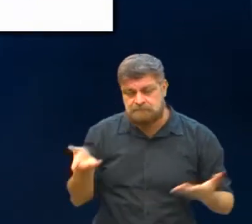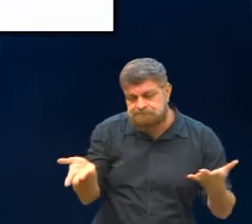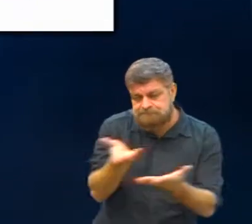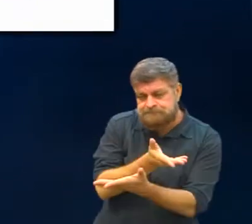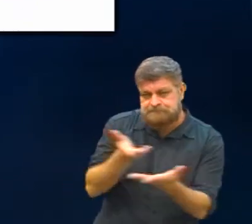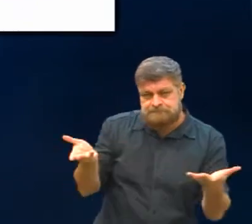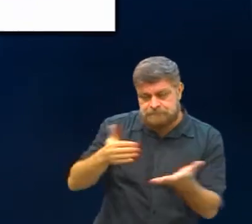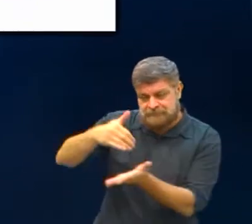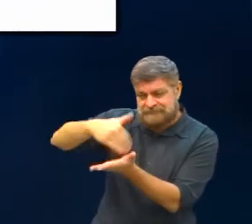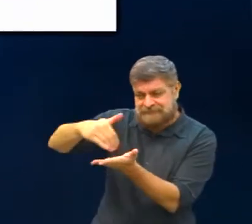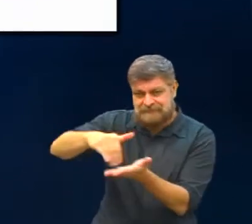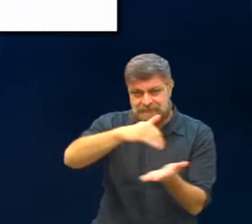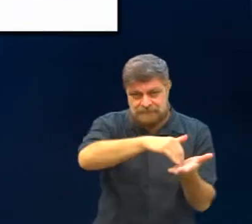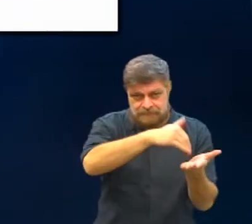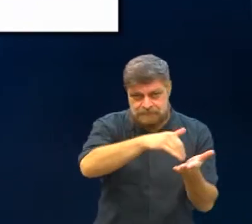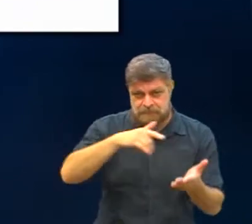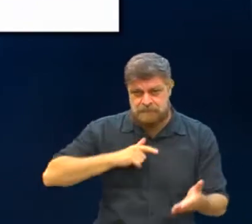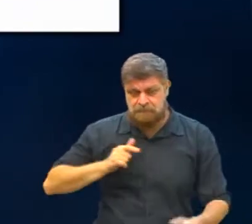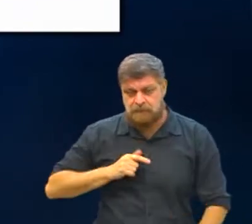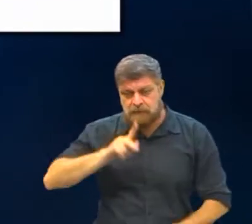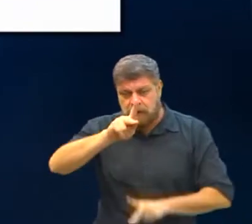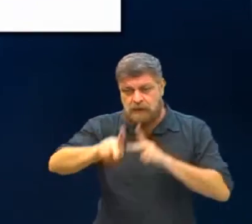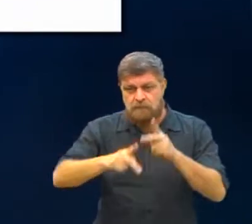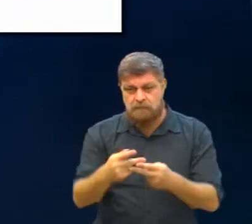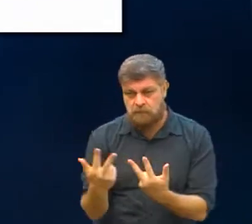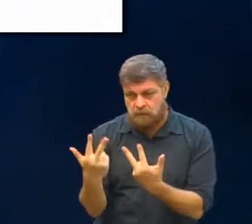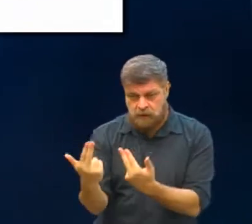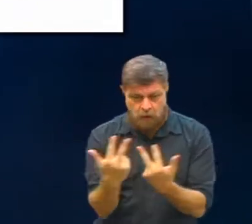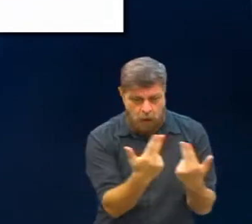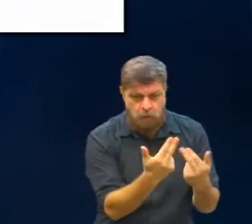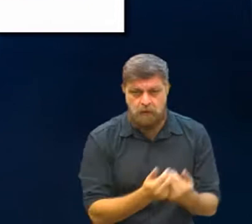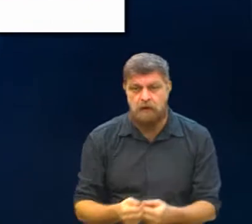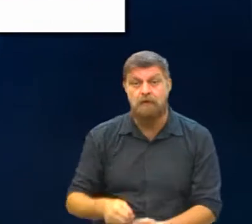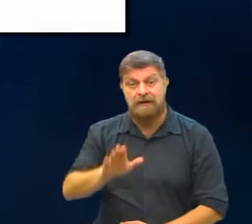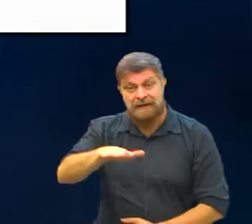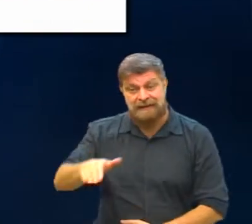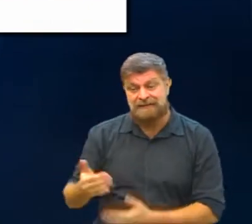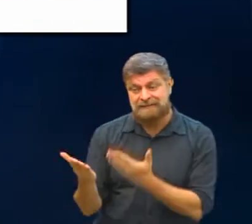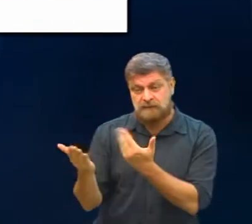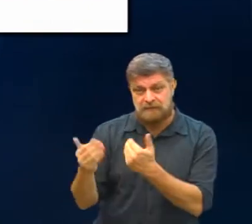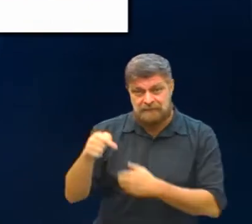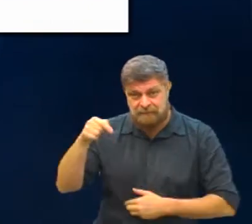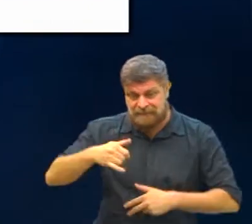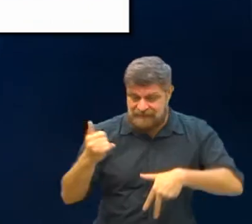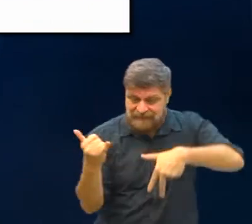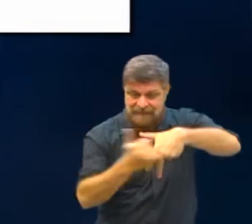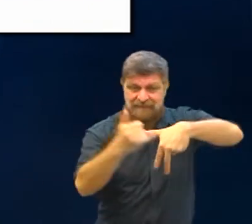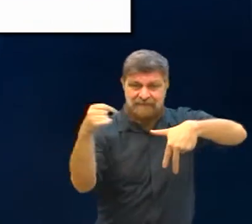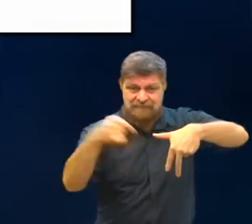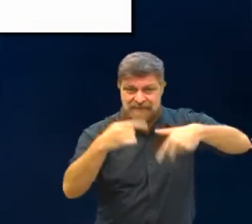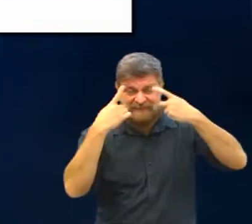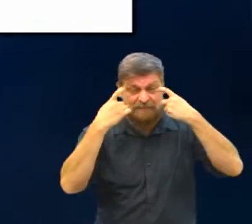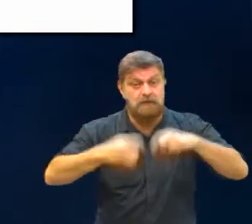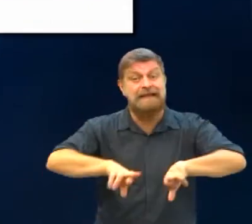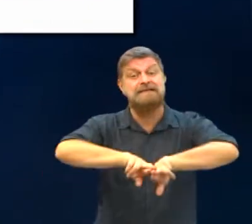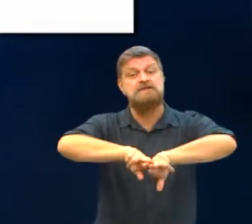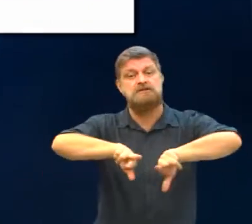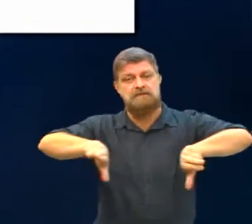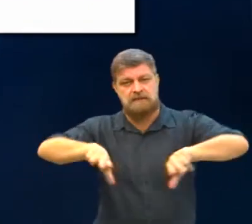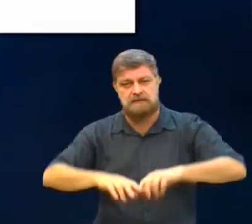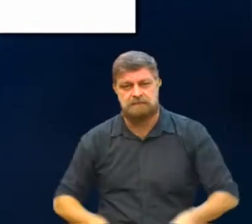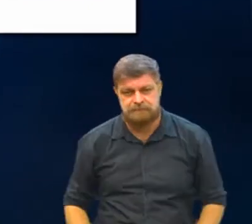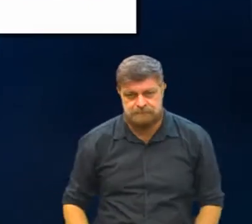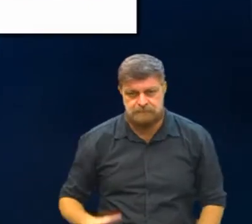políticas intersetoriais para acolher o mesmo público, crianças e jovens, mas vítimas de outros tipos